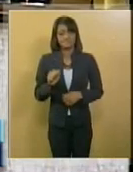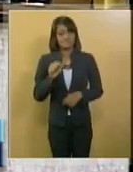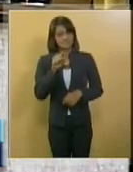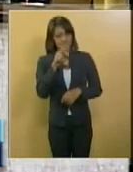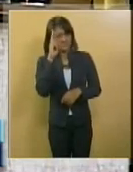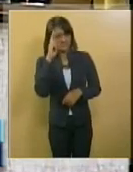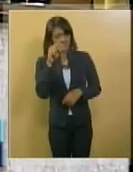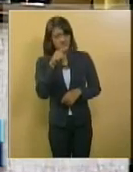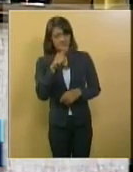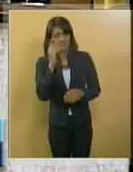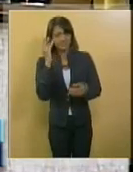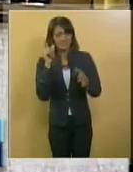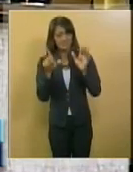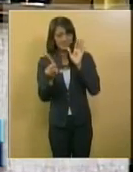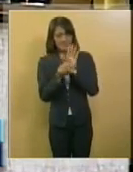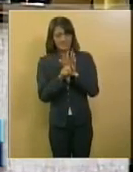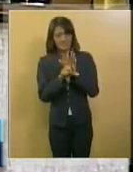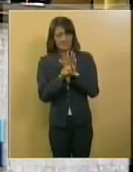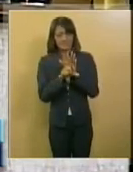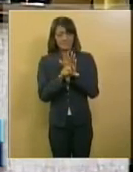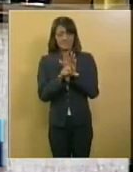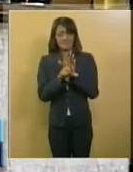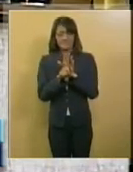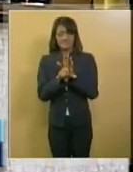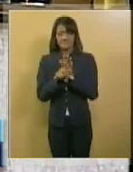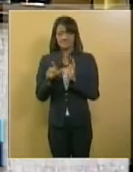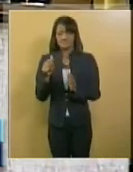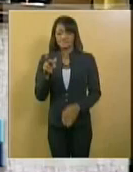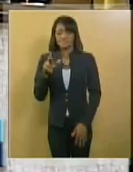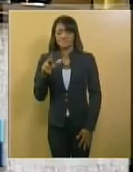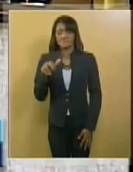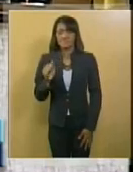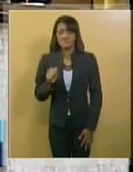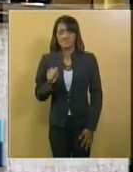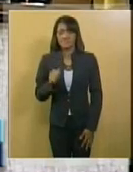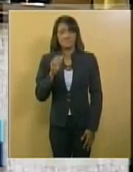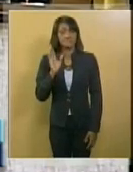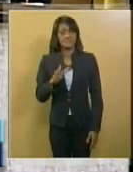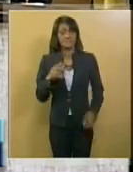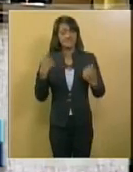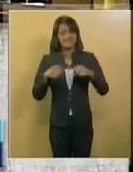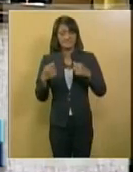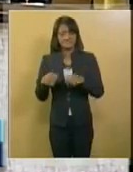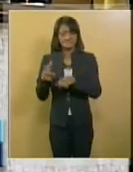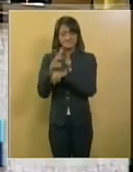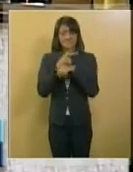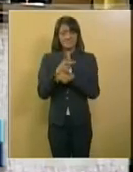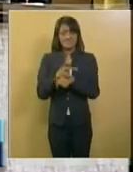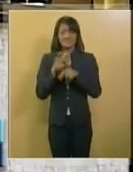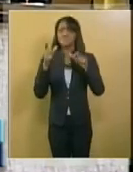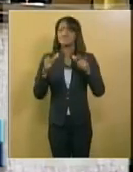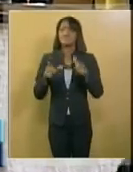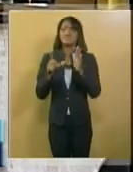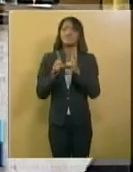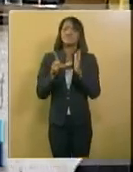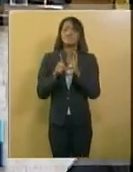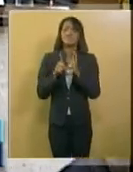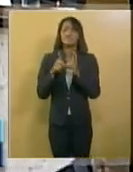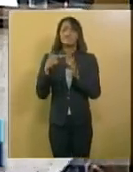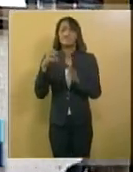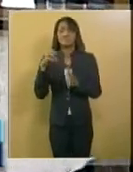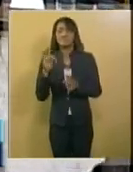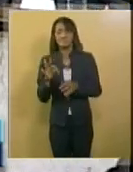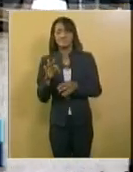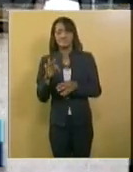com a lei Lara, aquela lei para simplesmente ter câmeras nos pet shops, porque ela foi vítima